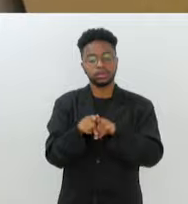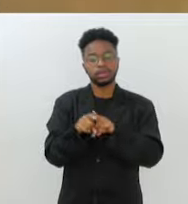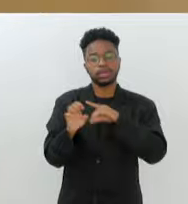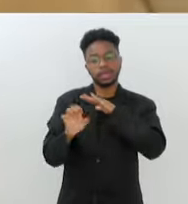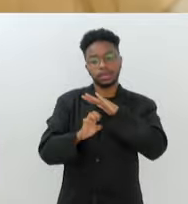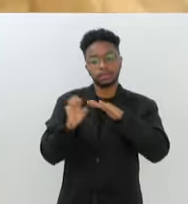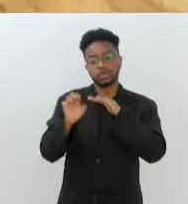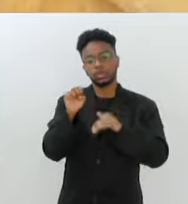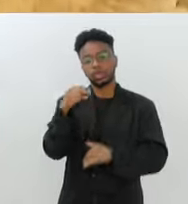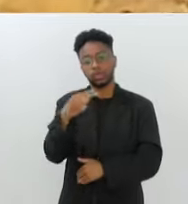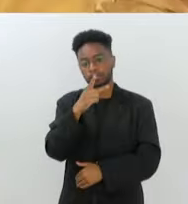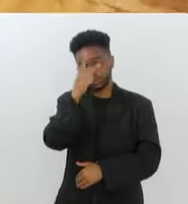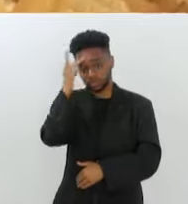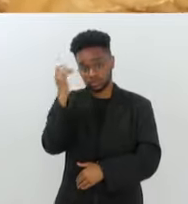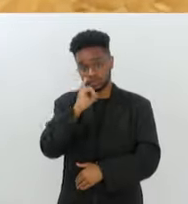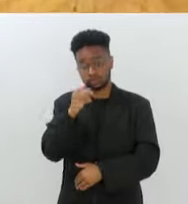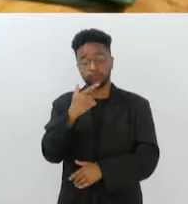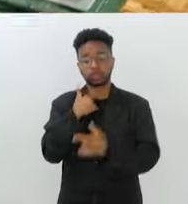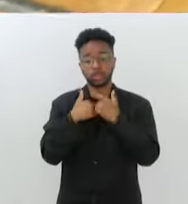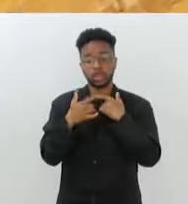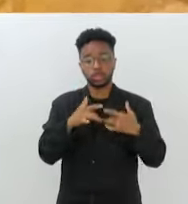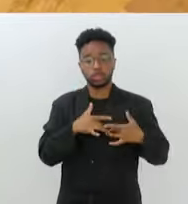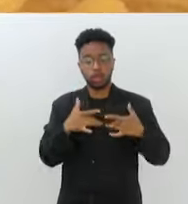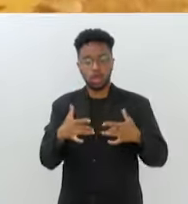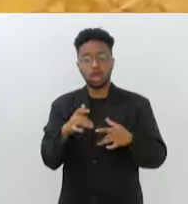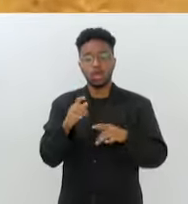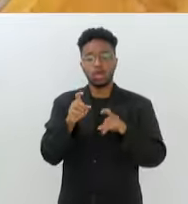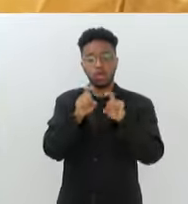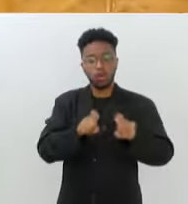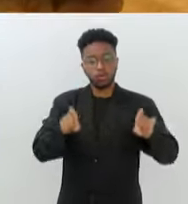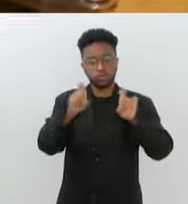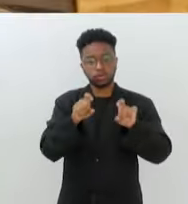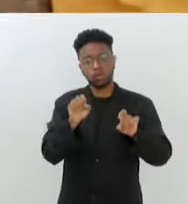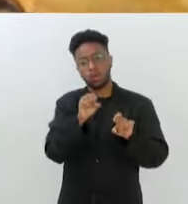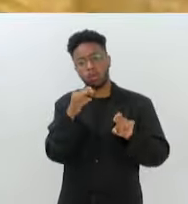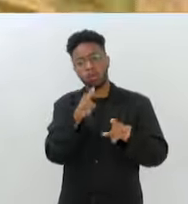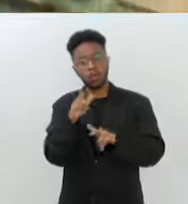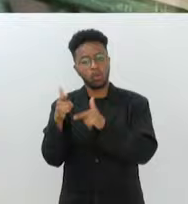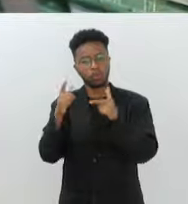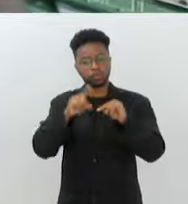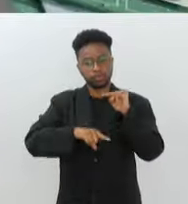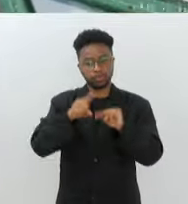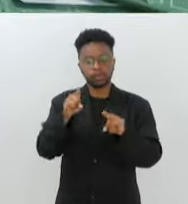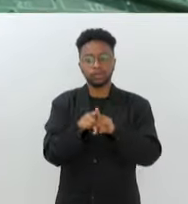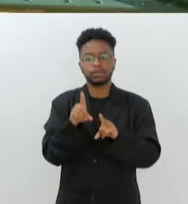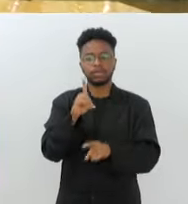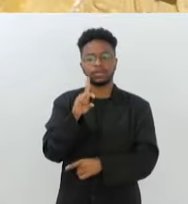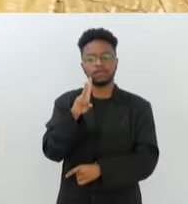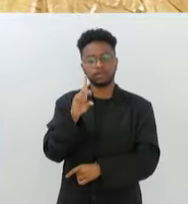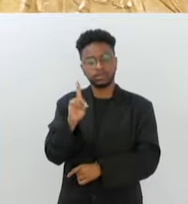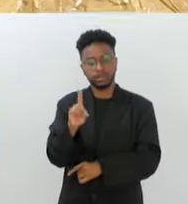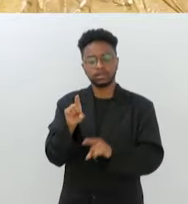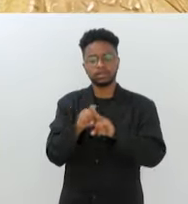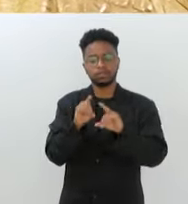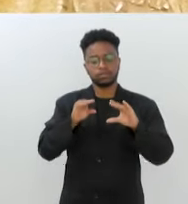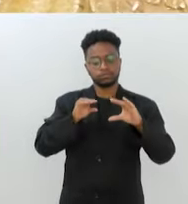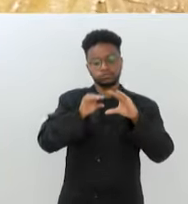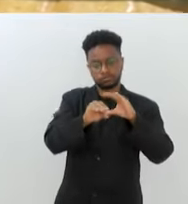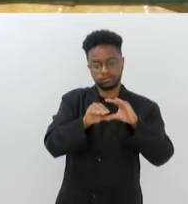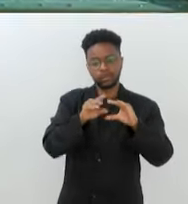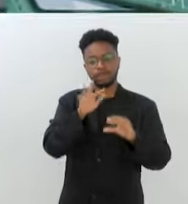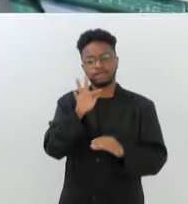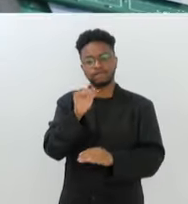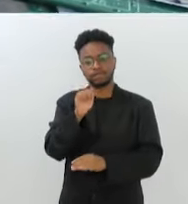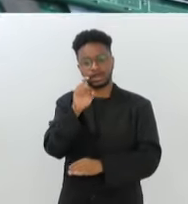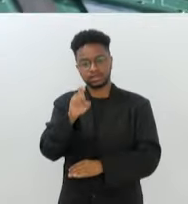pessoa física que quiser fazer sua doação de computadores e periféricos, aparelhos de DVD e videocassete, fax